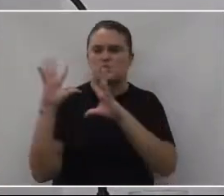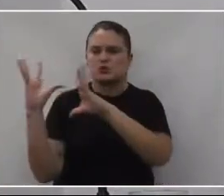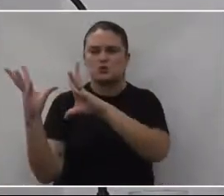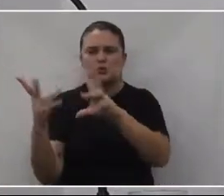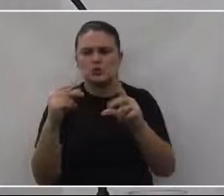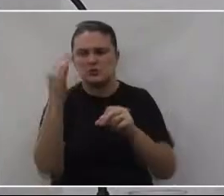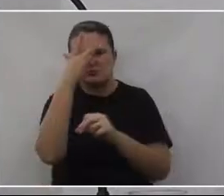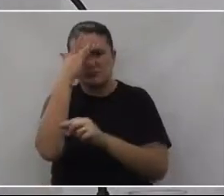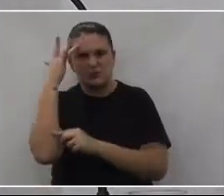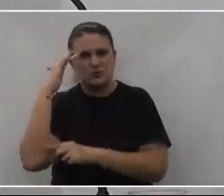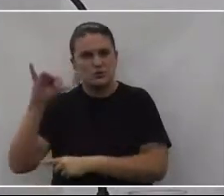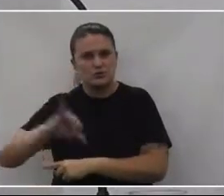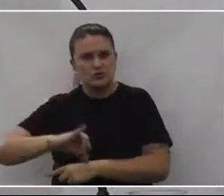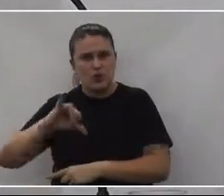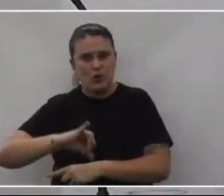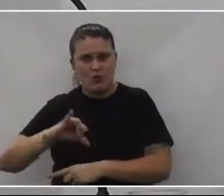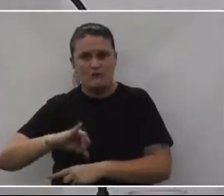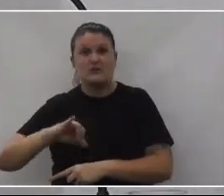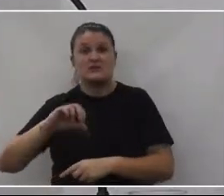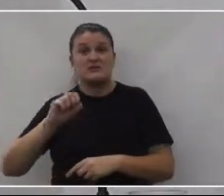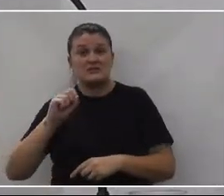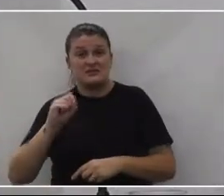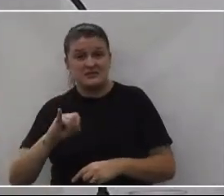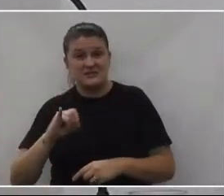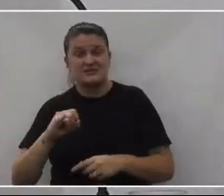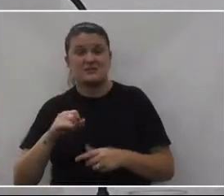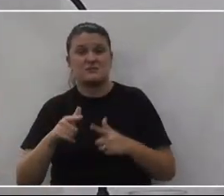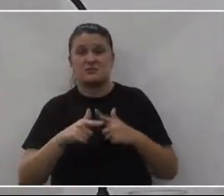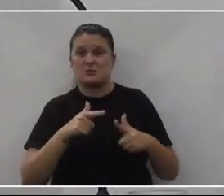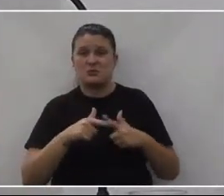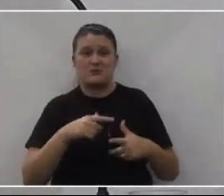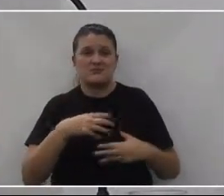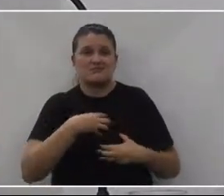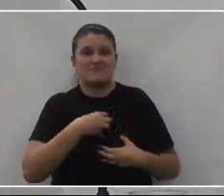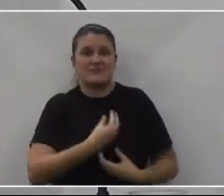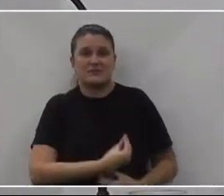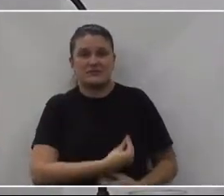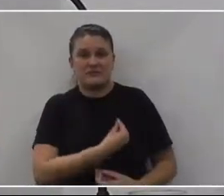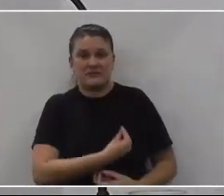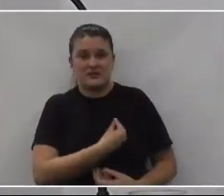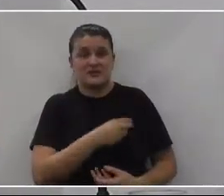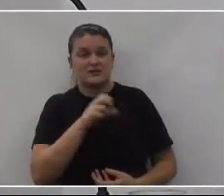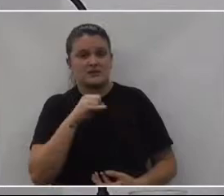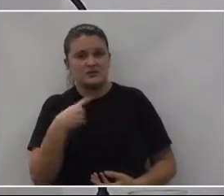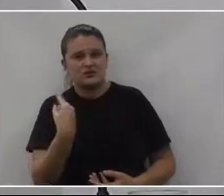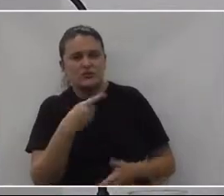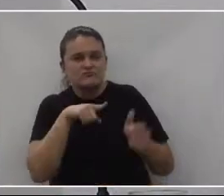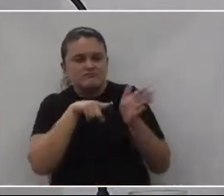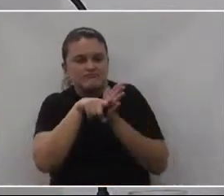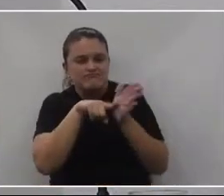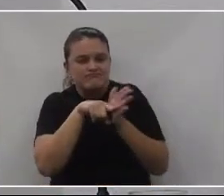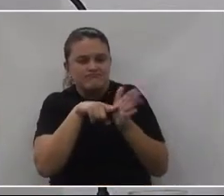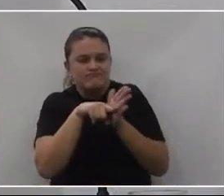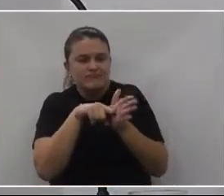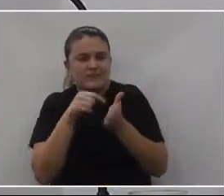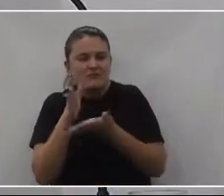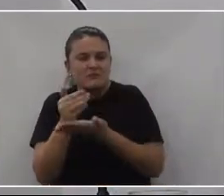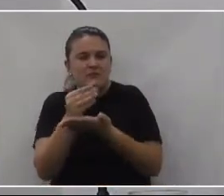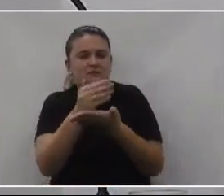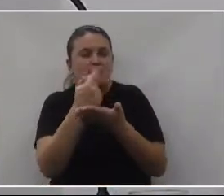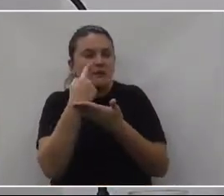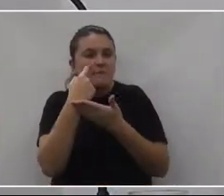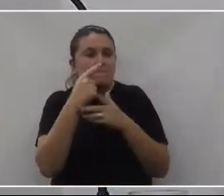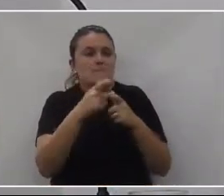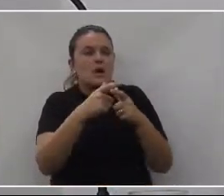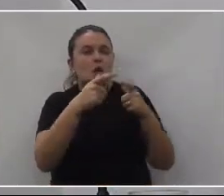também quando se trata na situação de vida. Se nós investigarmos a maioria dos casos